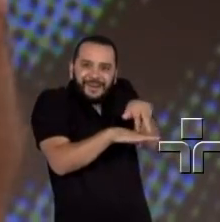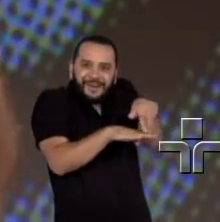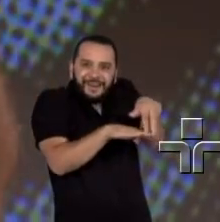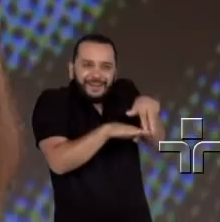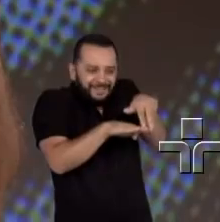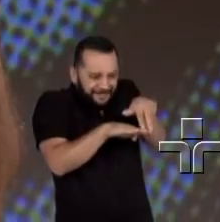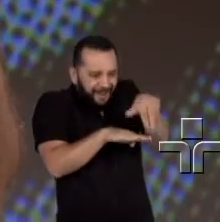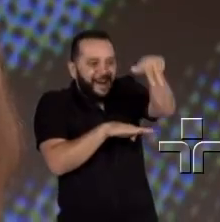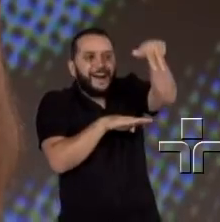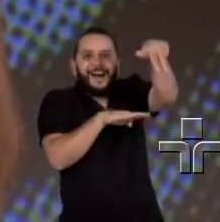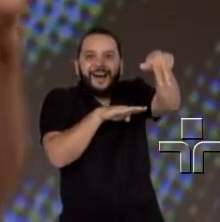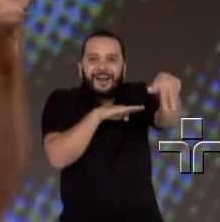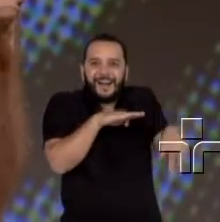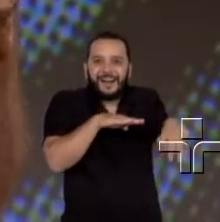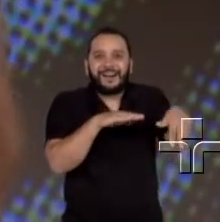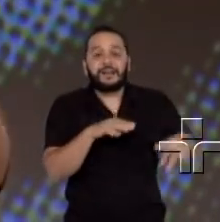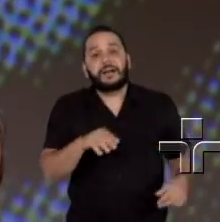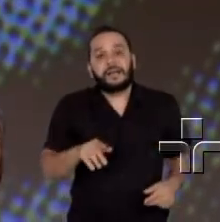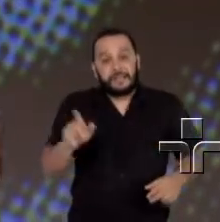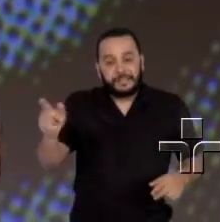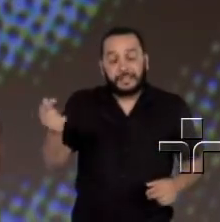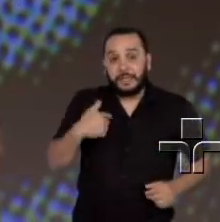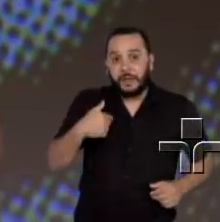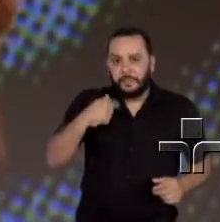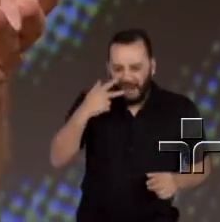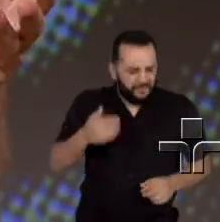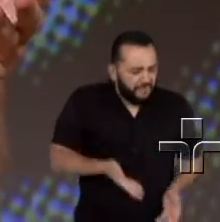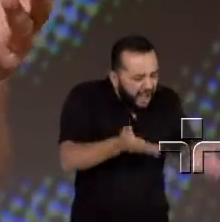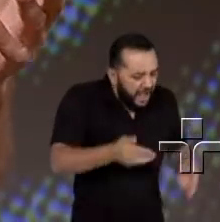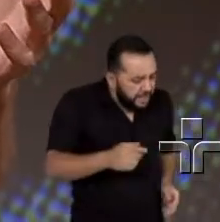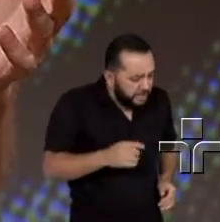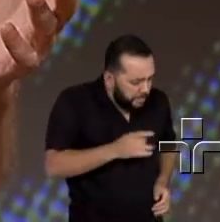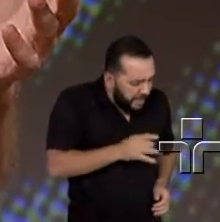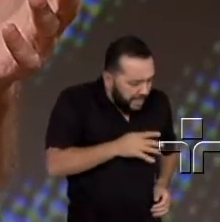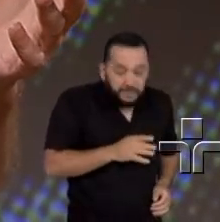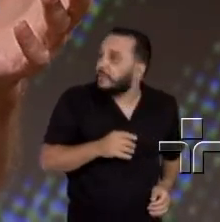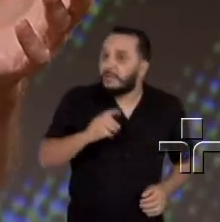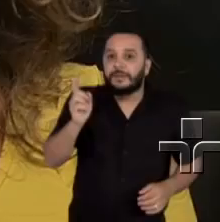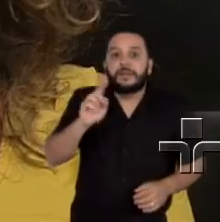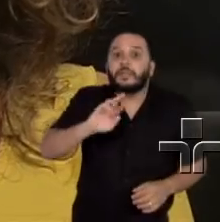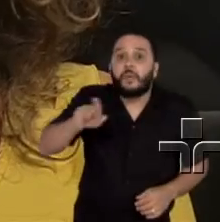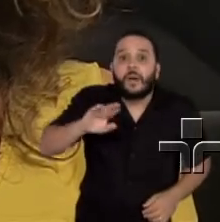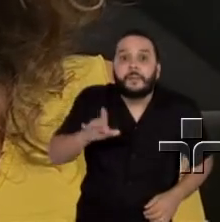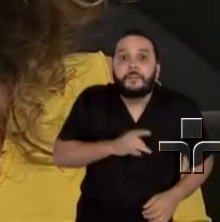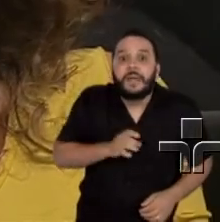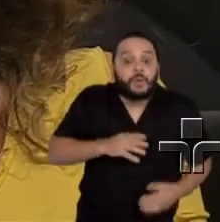me atormentava muito, porque ele achava que eu tinha medo. Eu não tinha medo, eu não via.